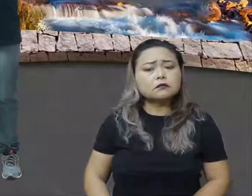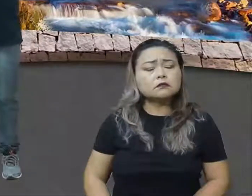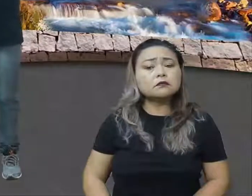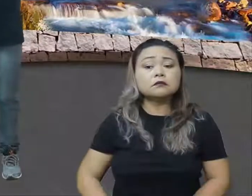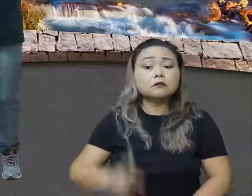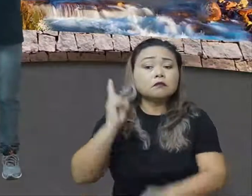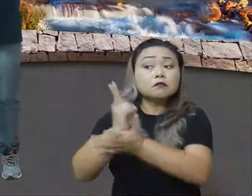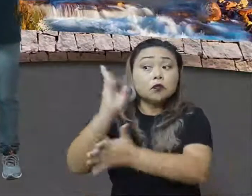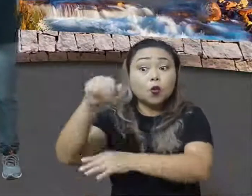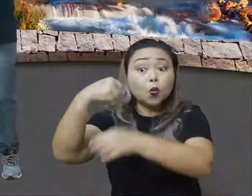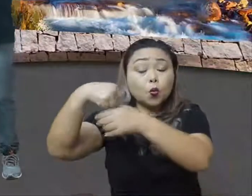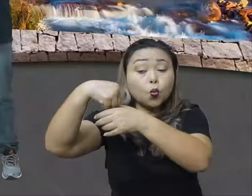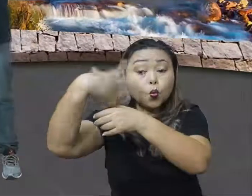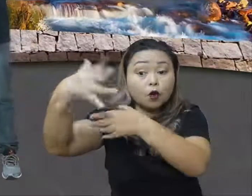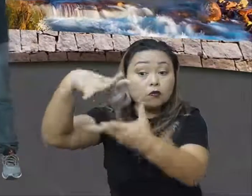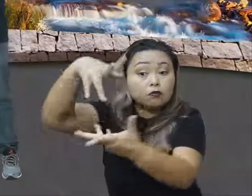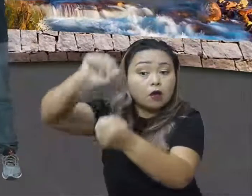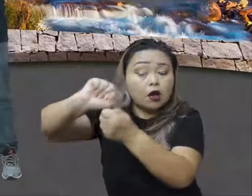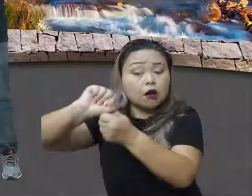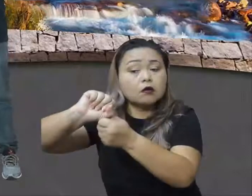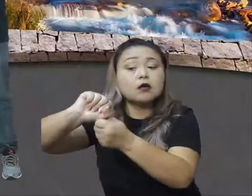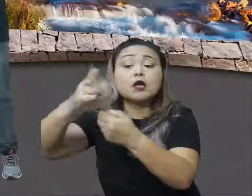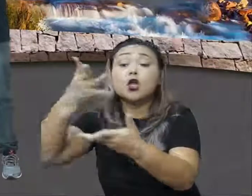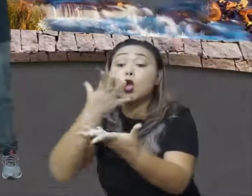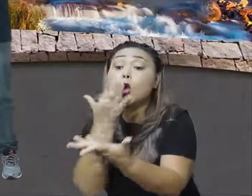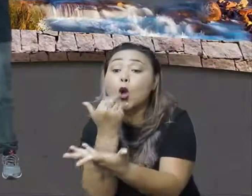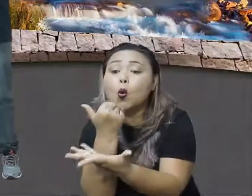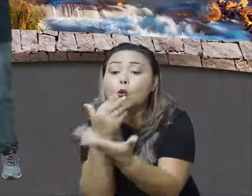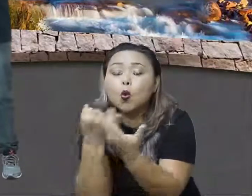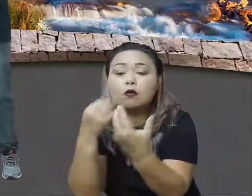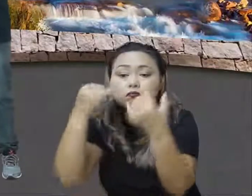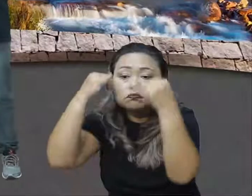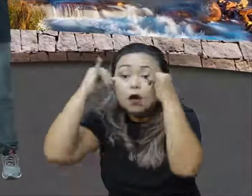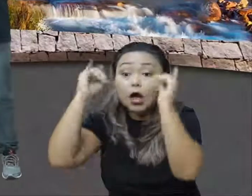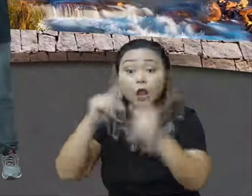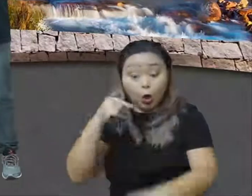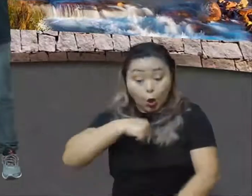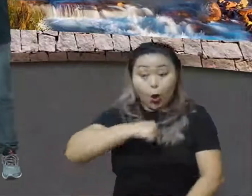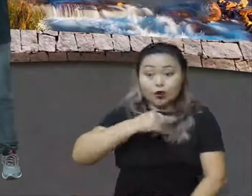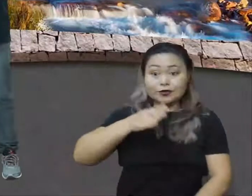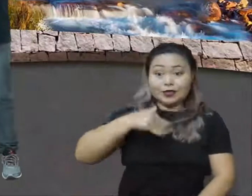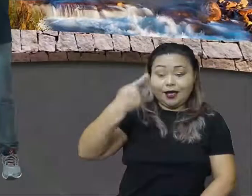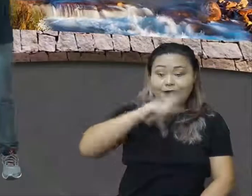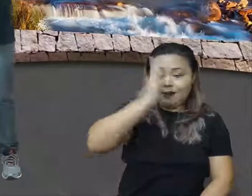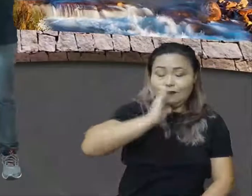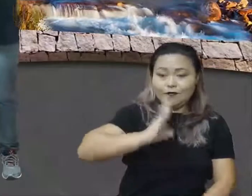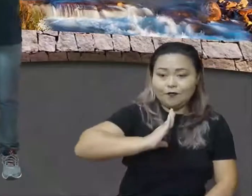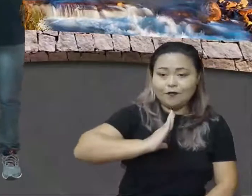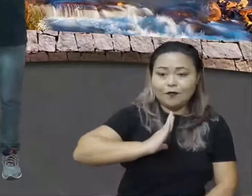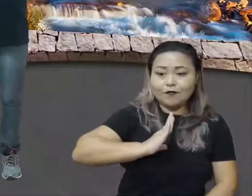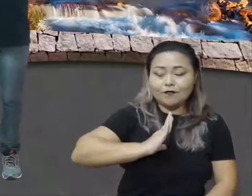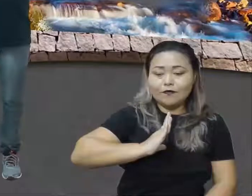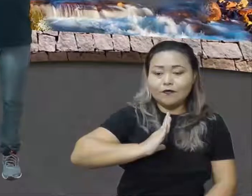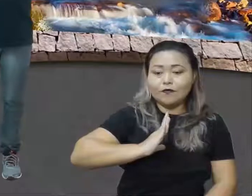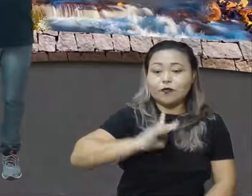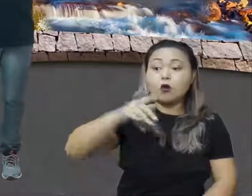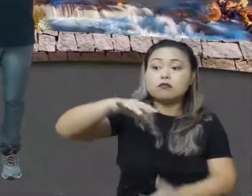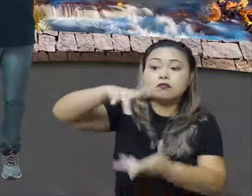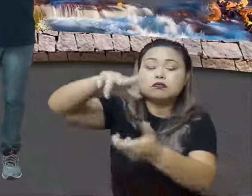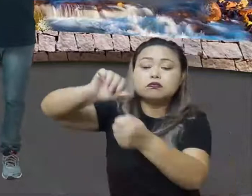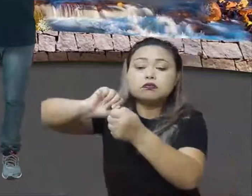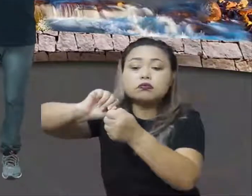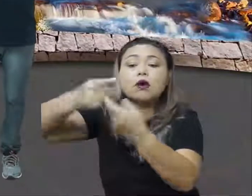Esse mesmo mercado mundial que consome a nossa carne bovina são os maiores consumidores